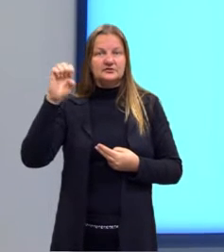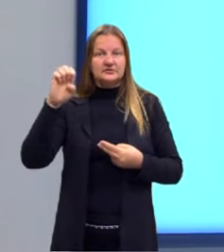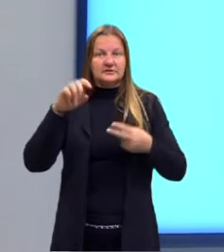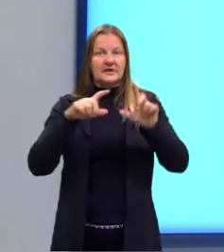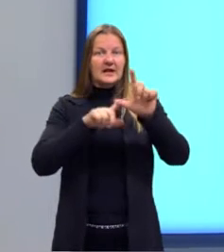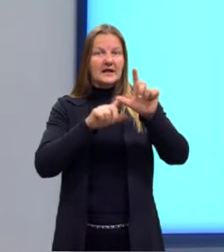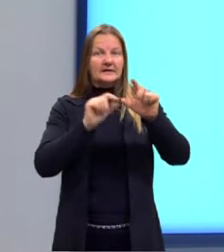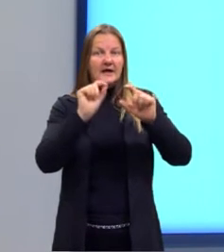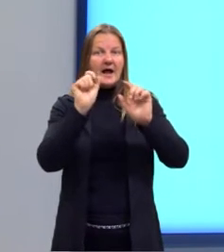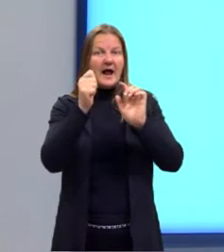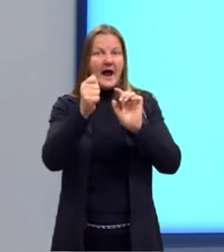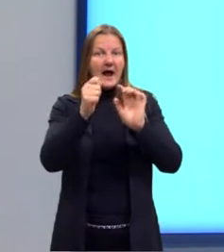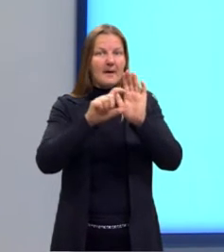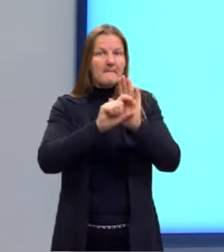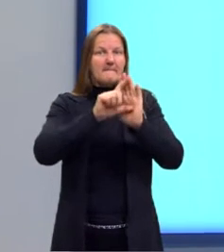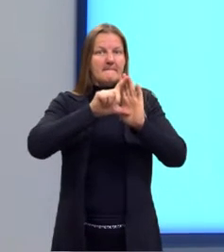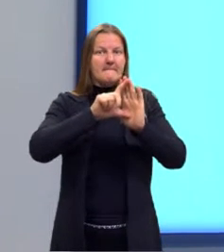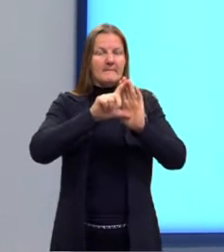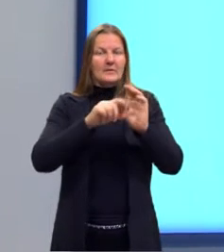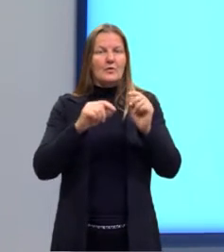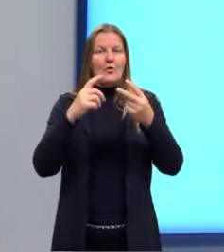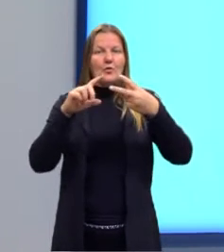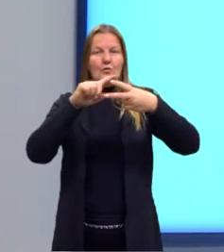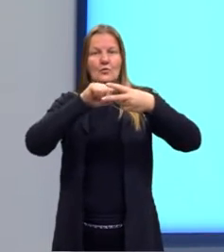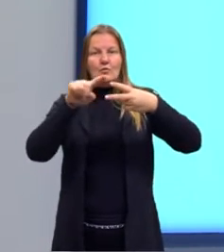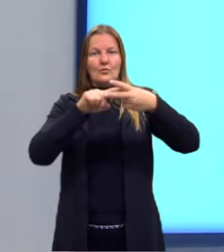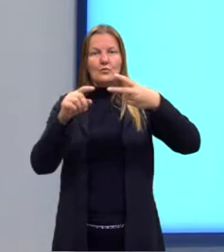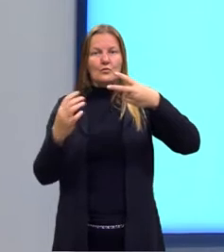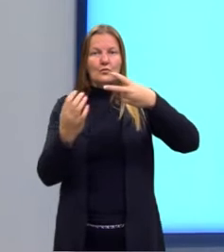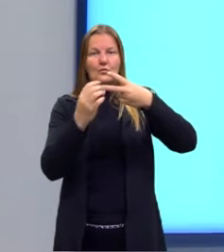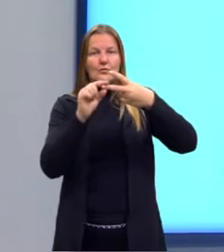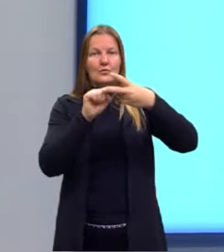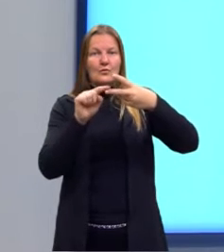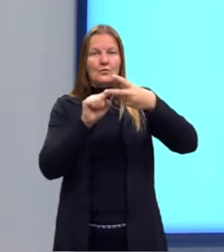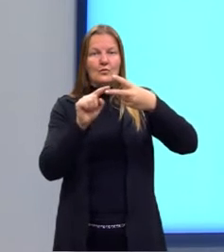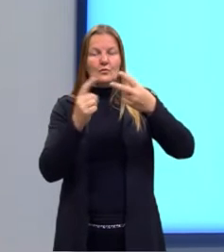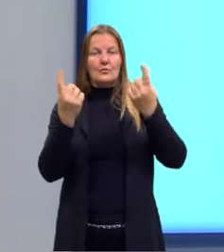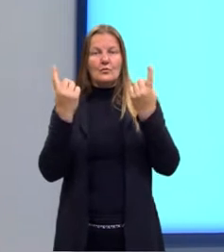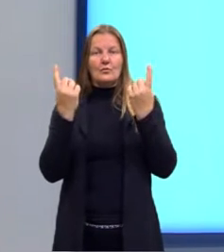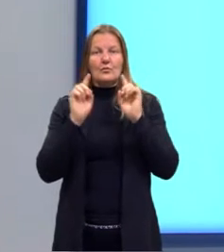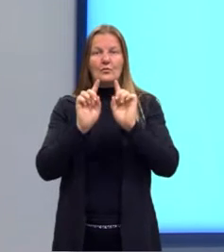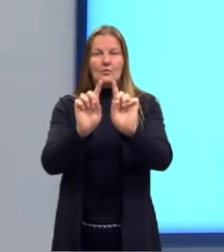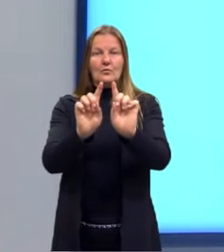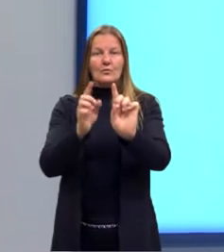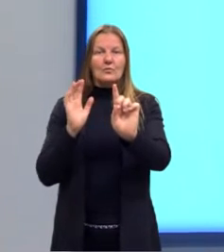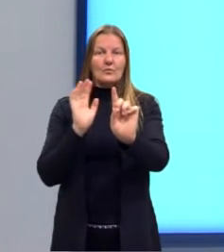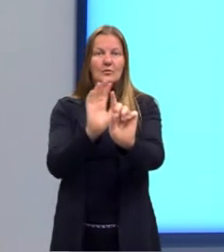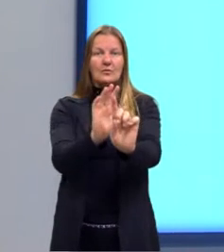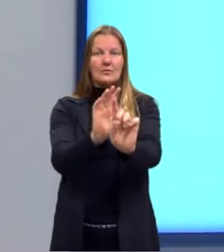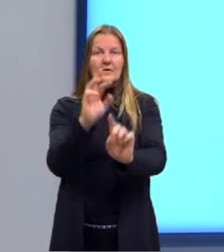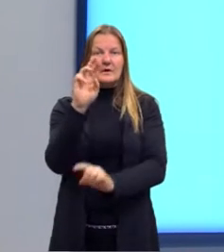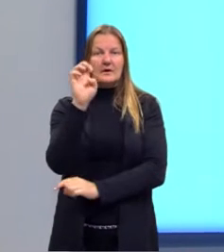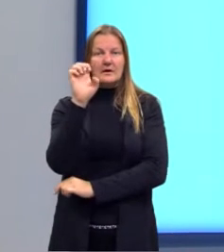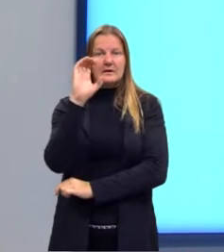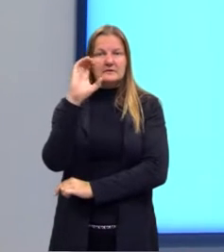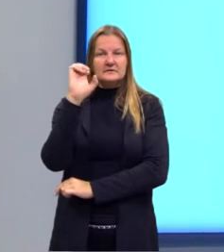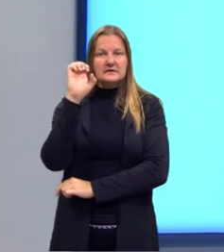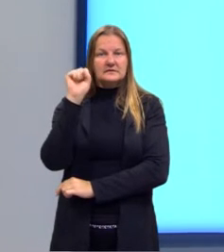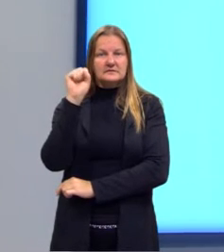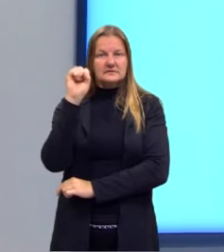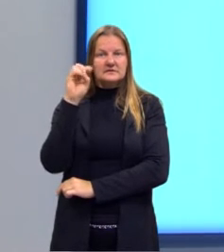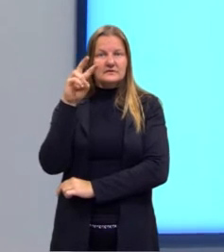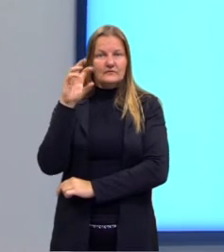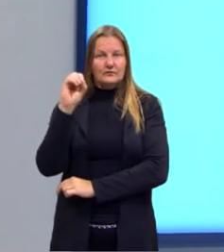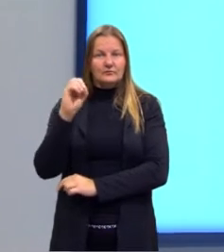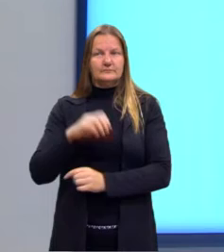Alelo recessivo representado pela letra minúscula nesse caso o ar o azinho então